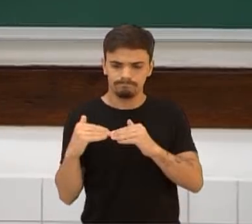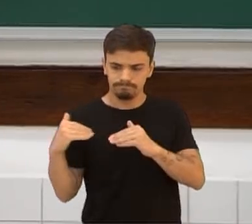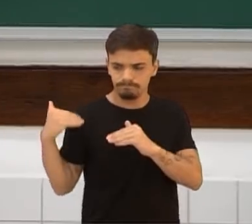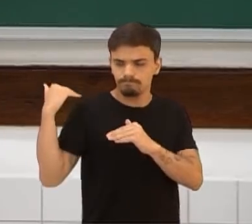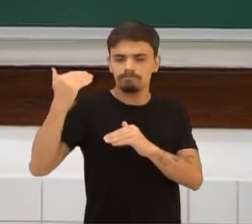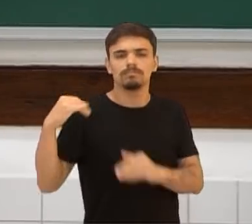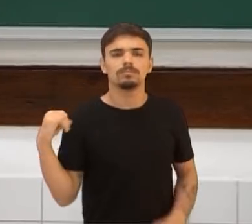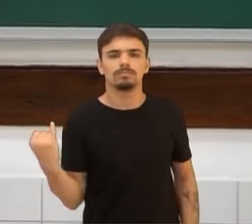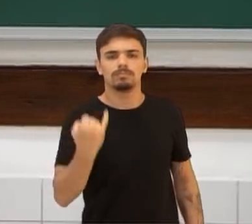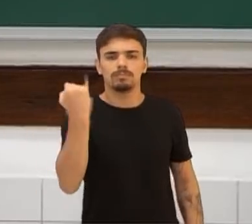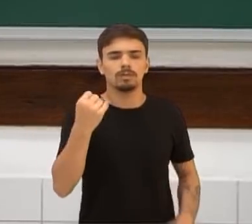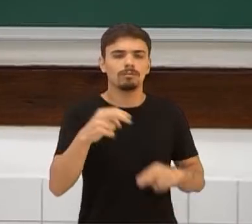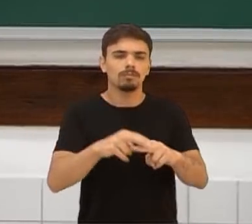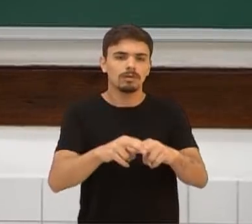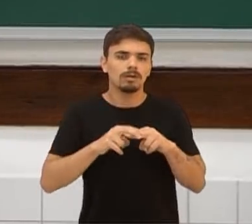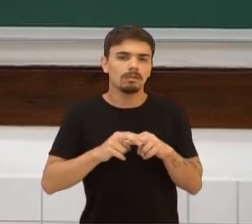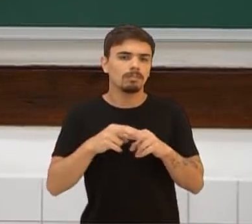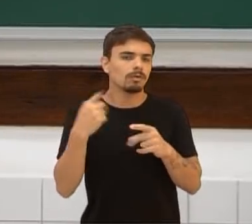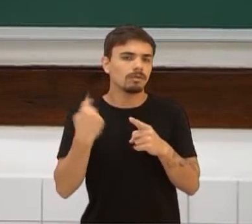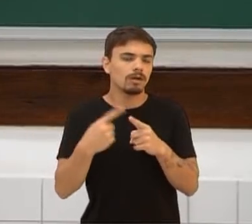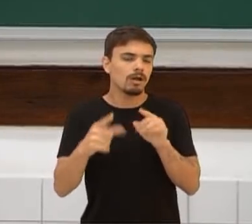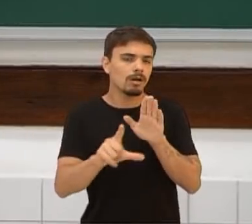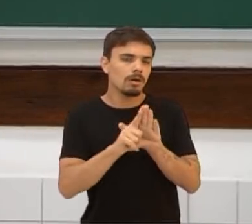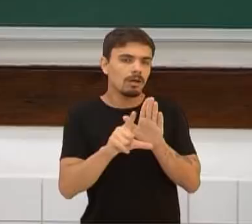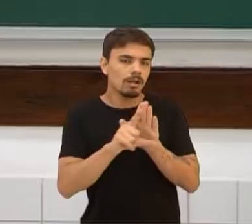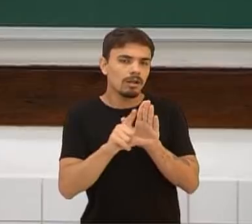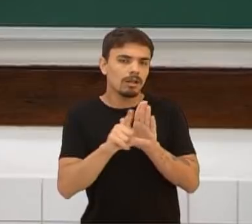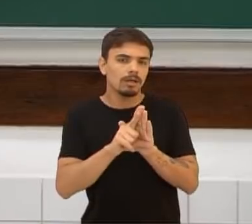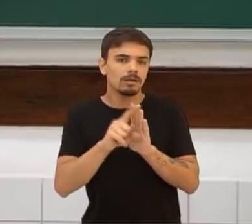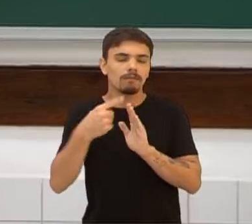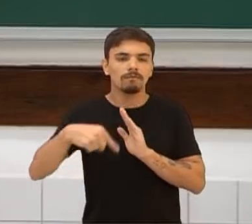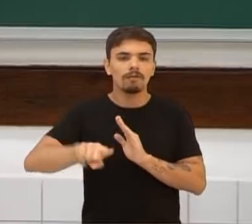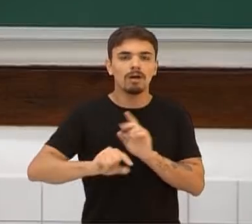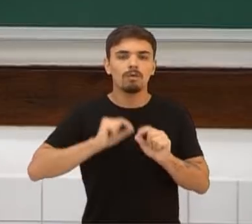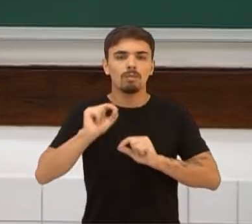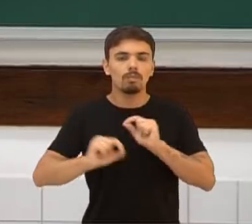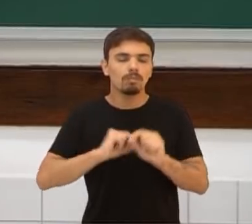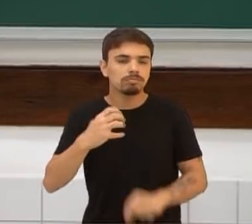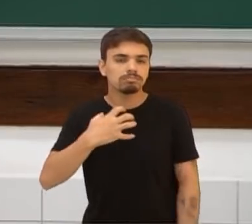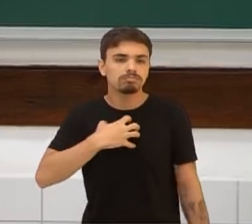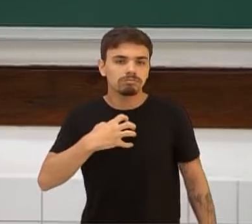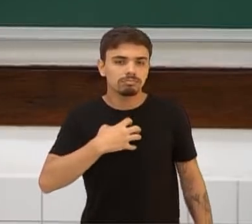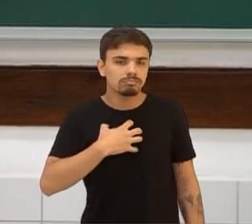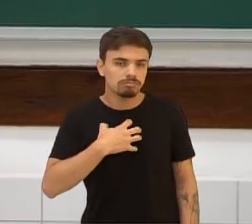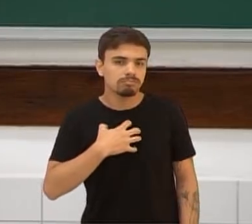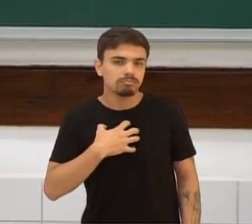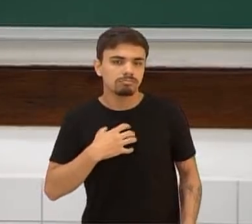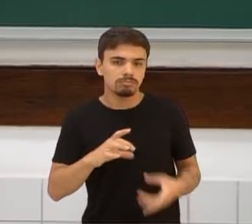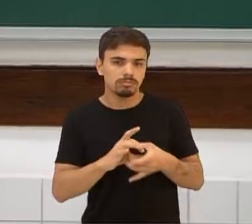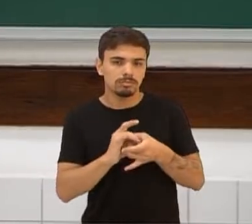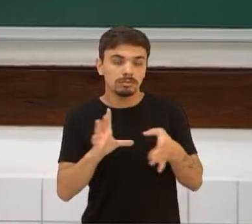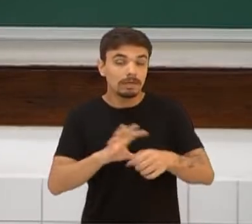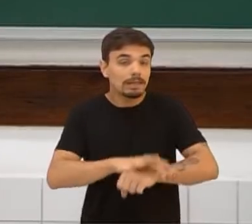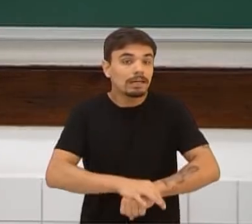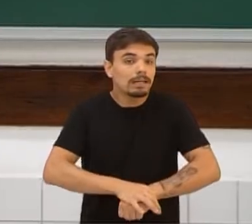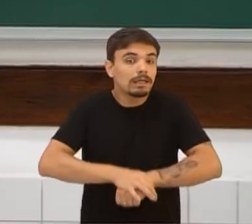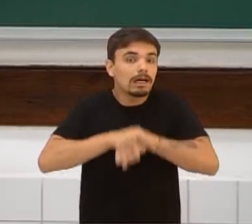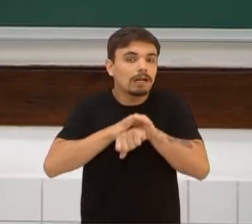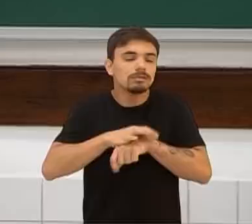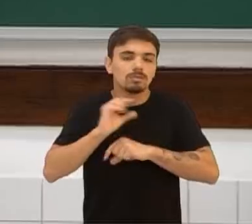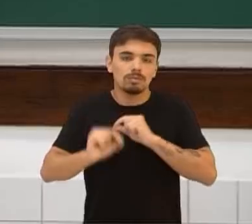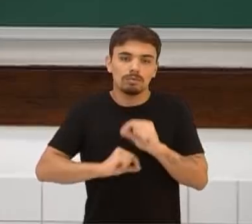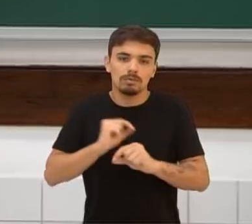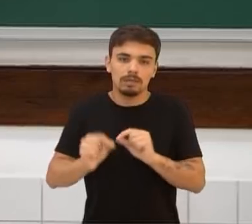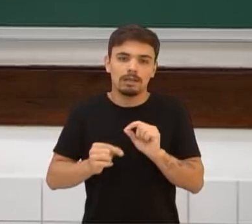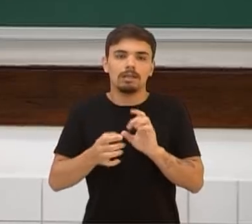nosso país, pois ela é uma lei que vai, de uma maneira legal, garantir